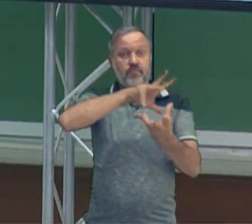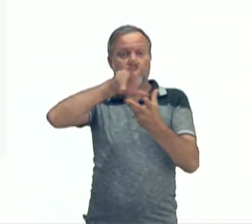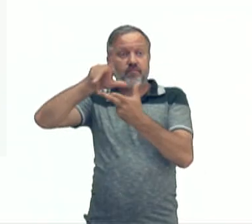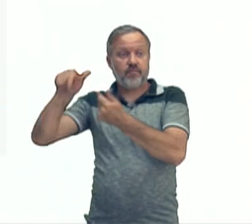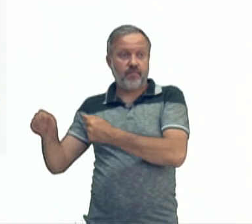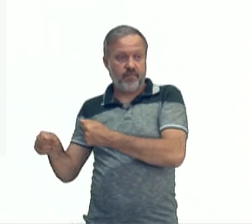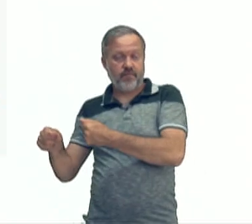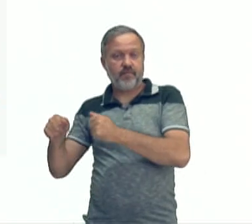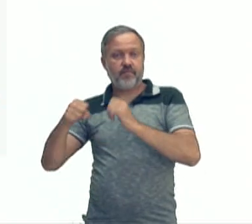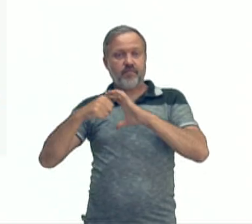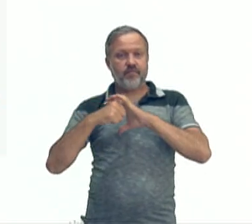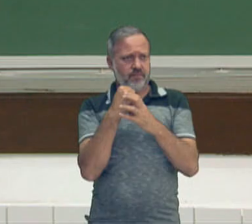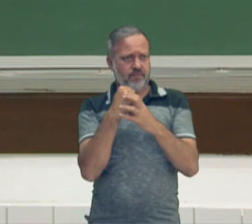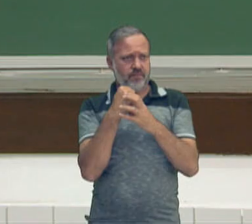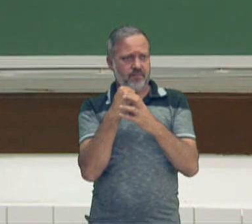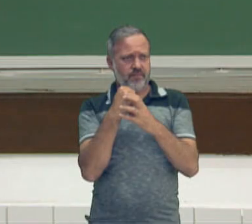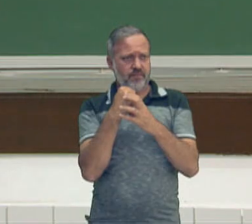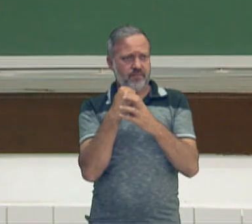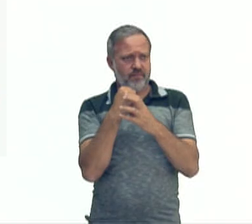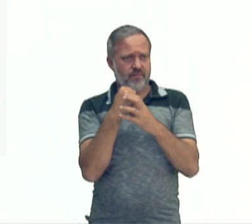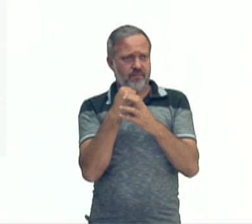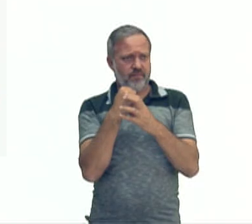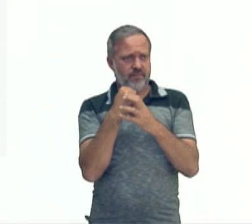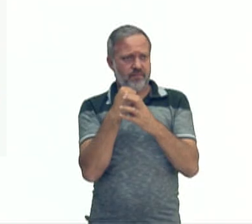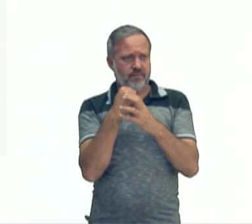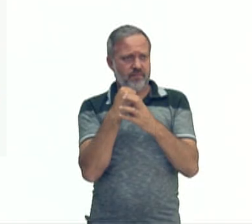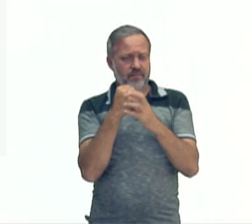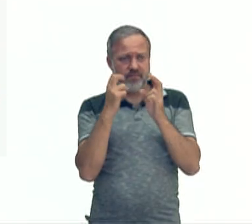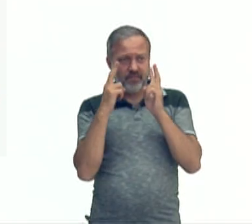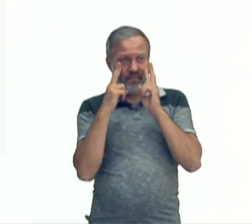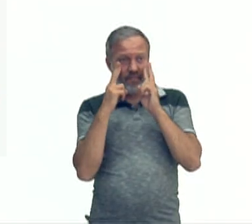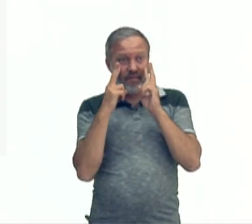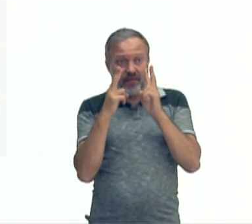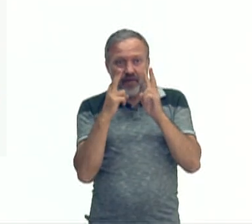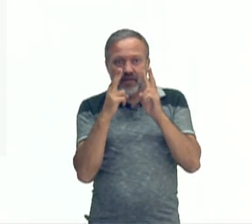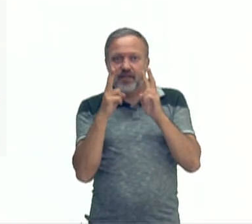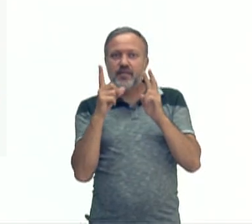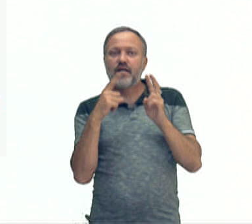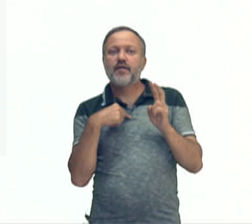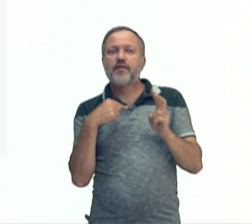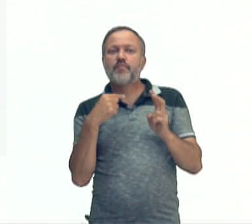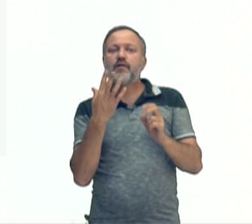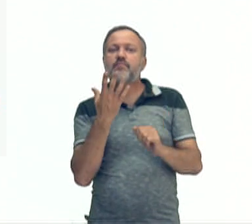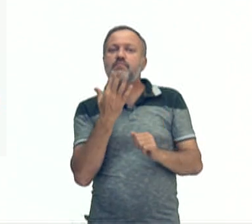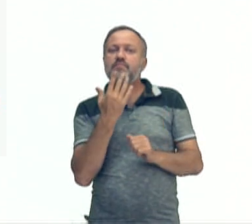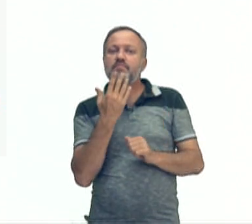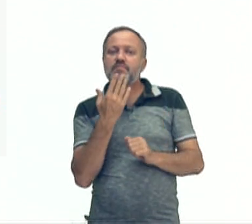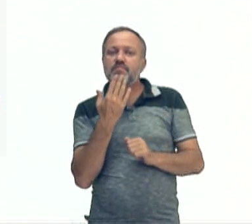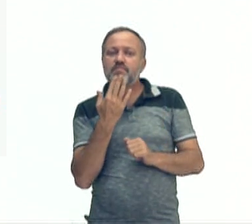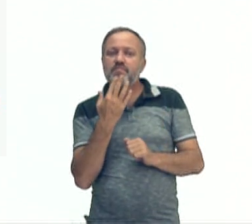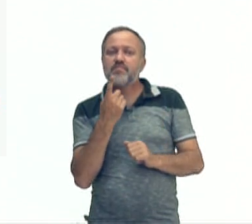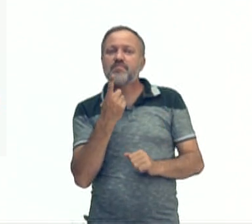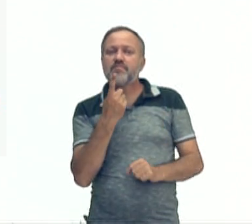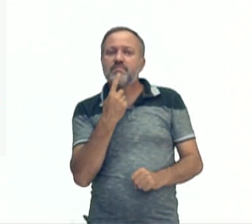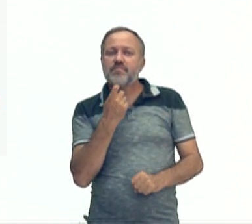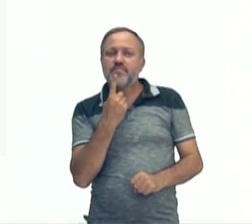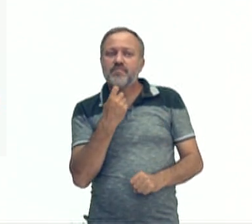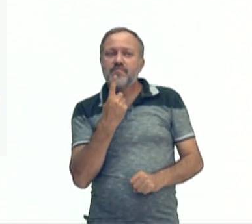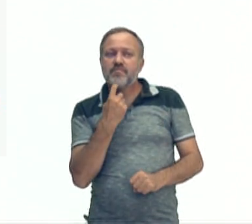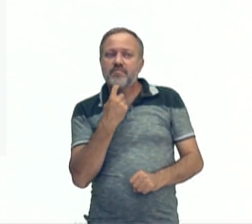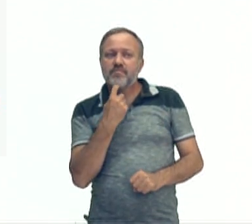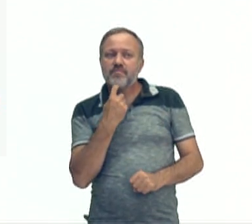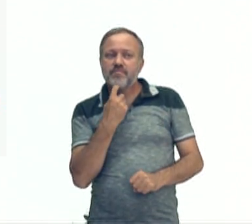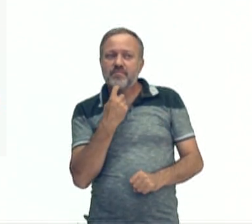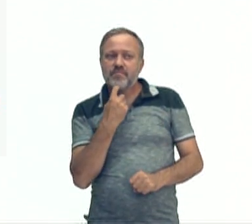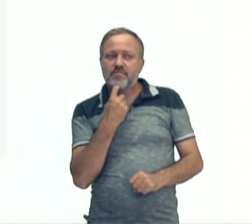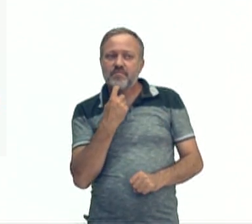aí? O coronavírus. Existem algumas manchas de regionalização nesse mapa. E dentre as manchas de regionalização